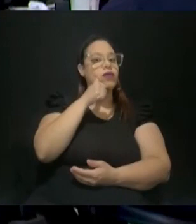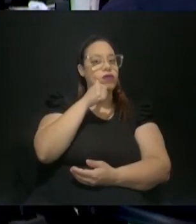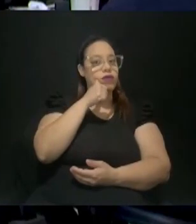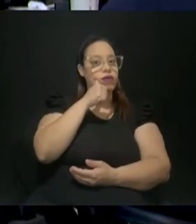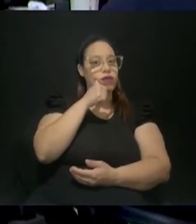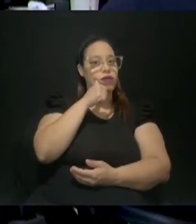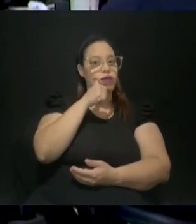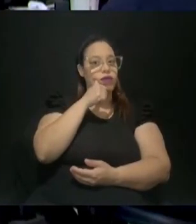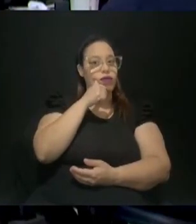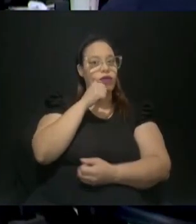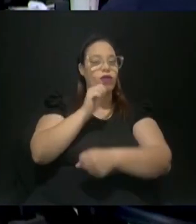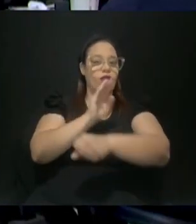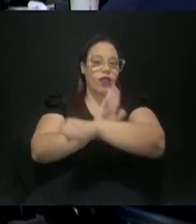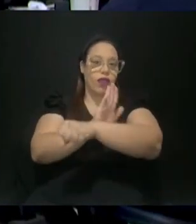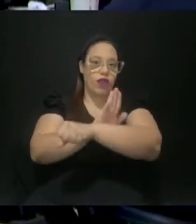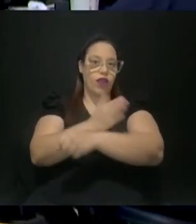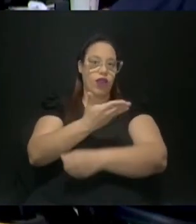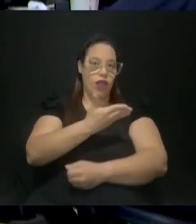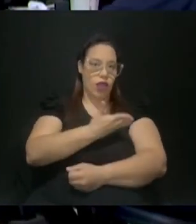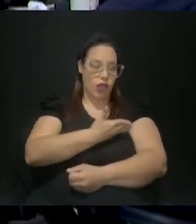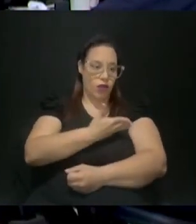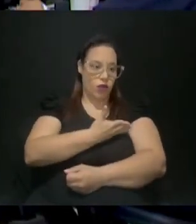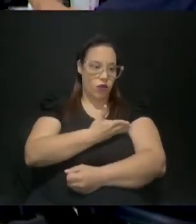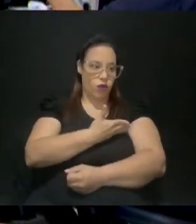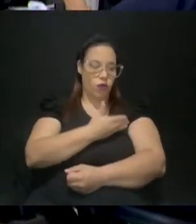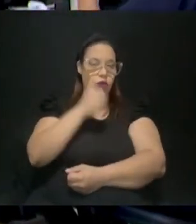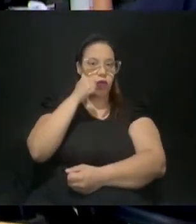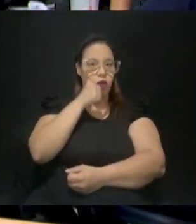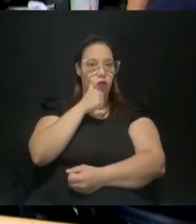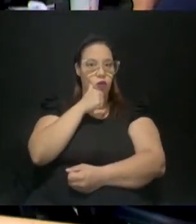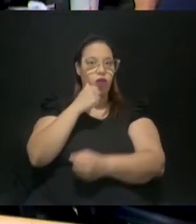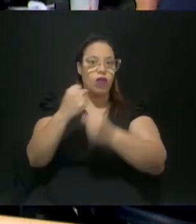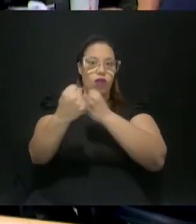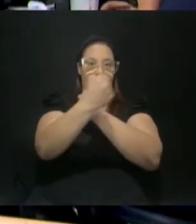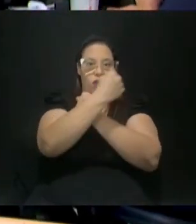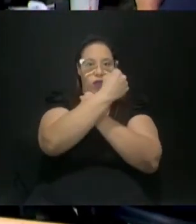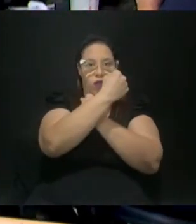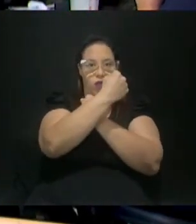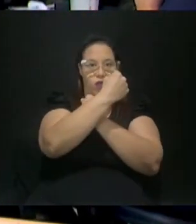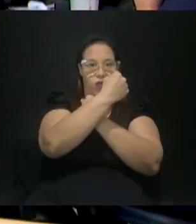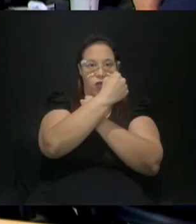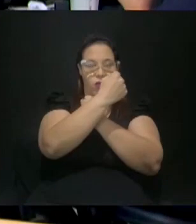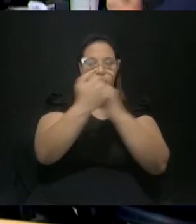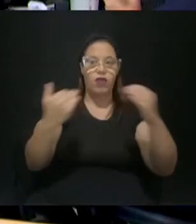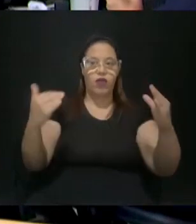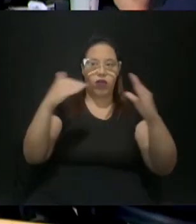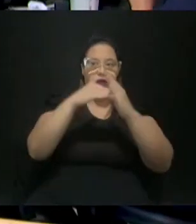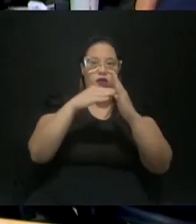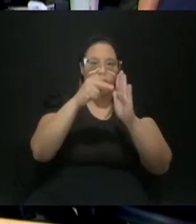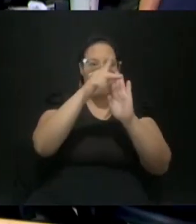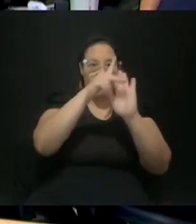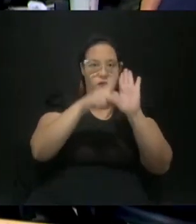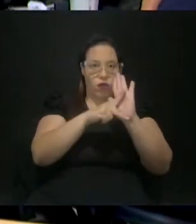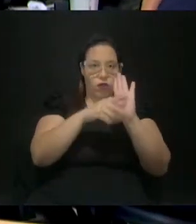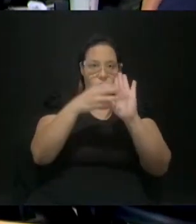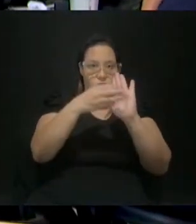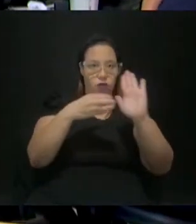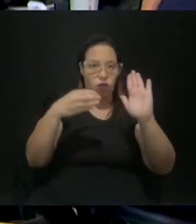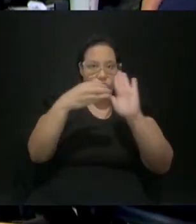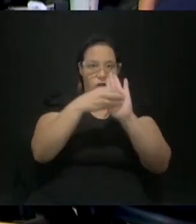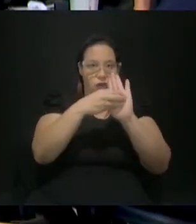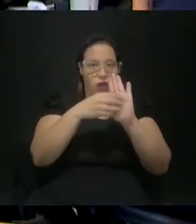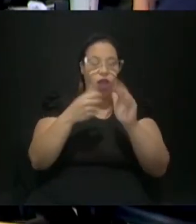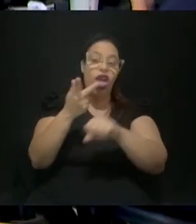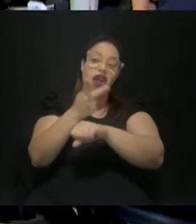Guarda Amigo da Mulher. Então, algumas mulheres têm medida protetiva e não estão inseridas no programa, porque elas não buscaram ou